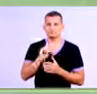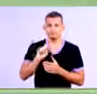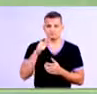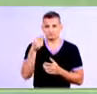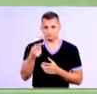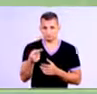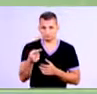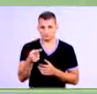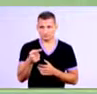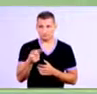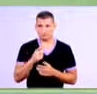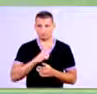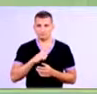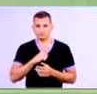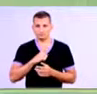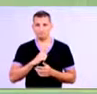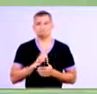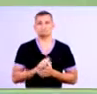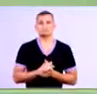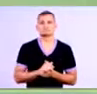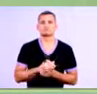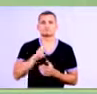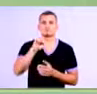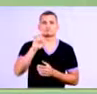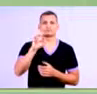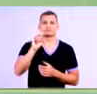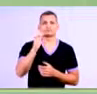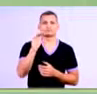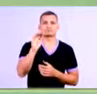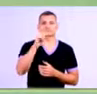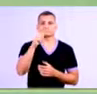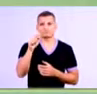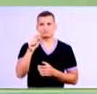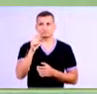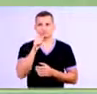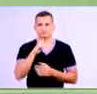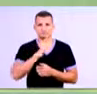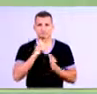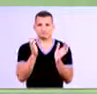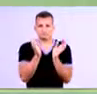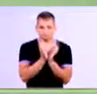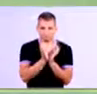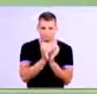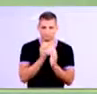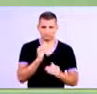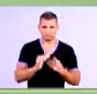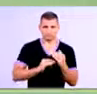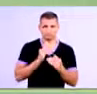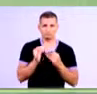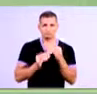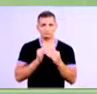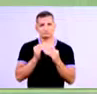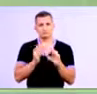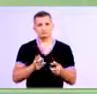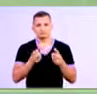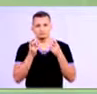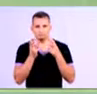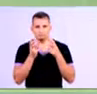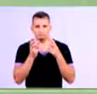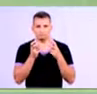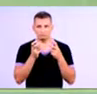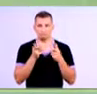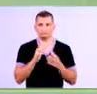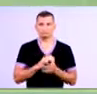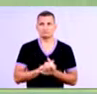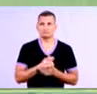gente tem uma reação. Então, a gente tem aqui um grupo de processos perceptivos, que é o momento em que a